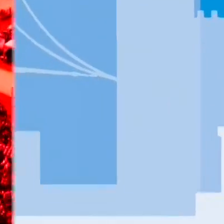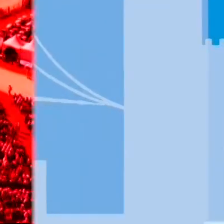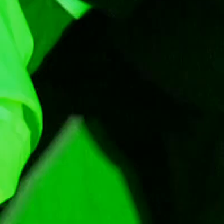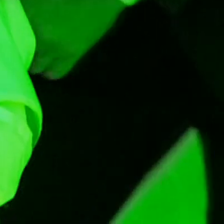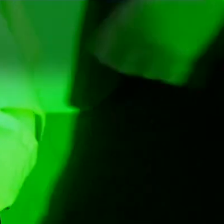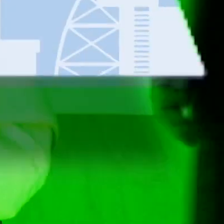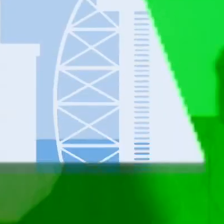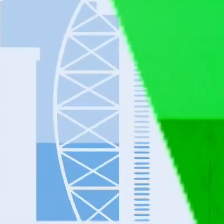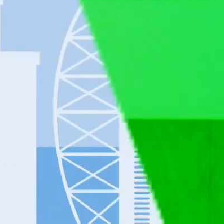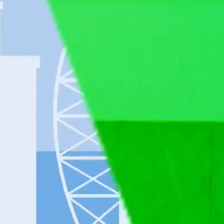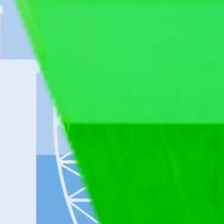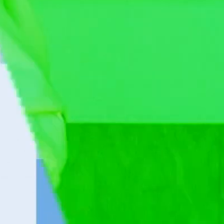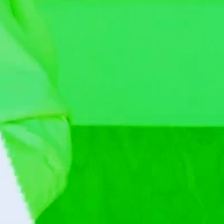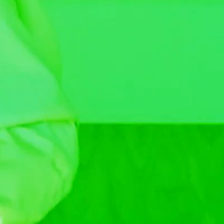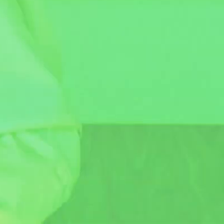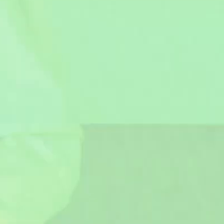Música